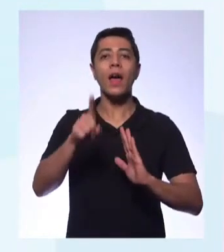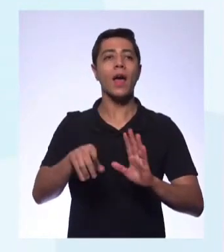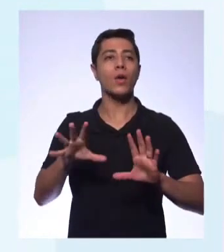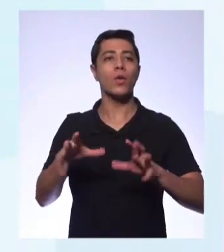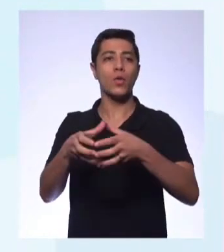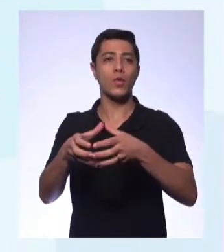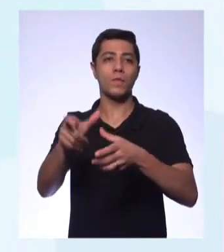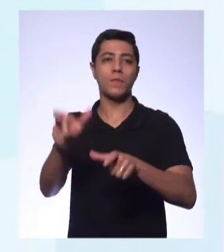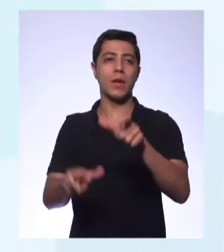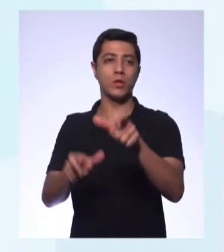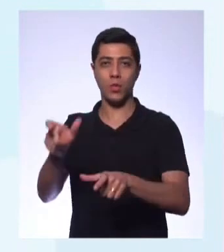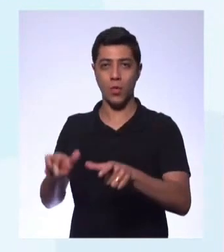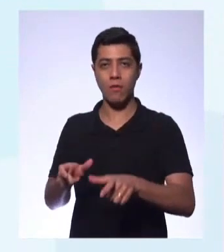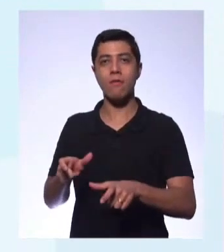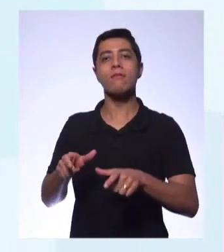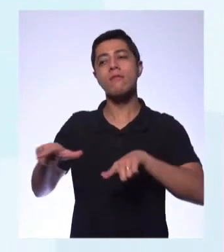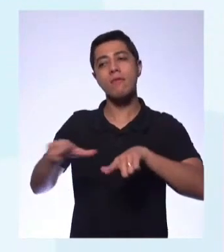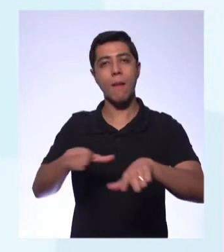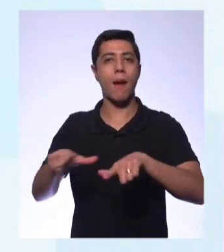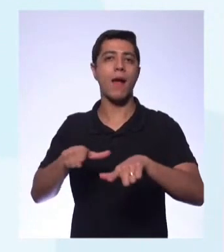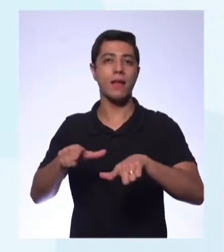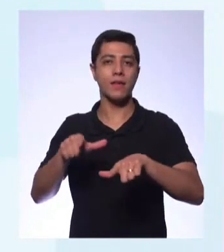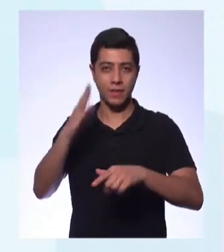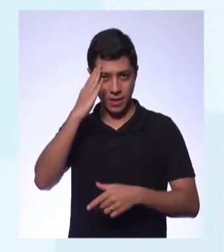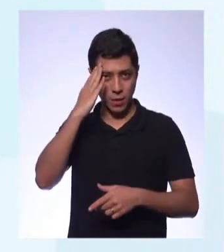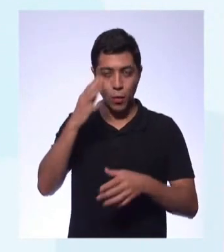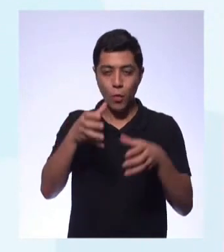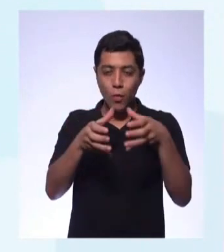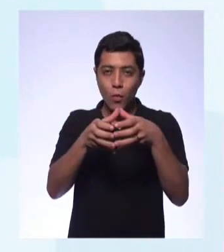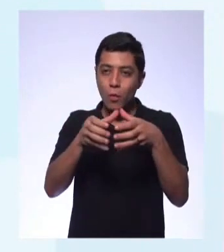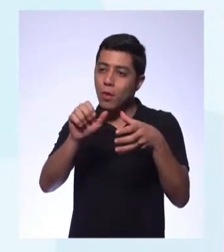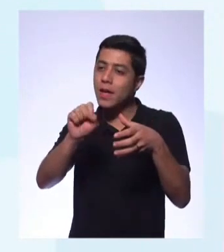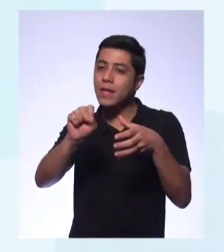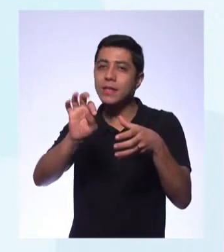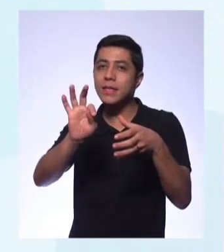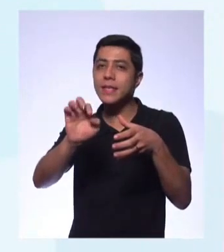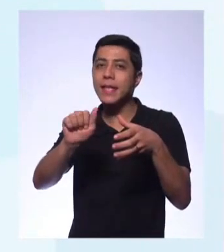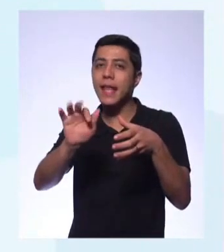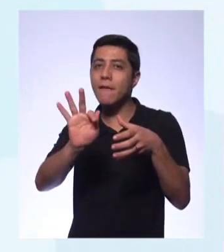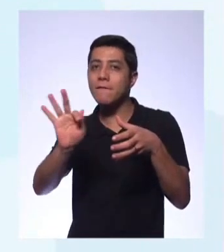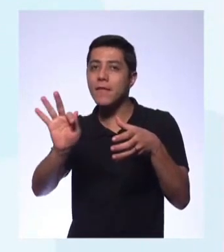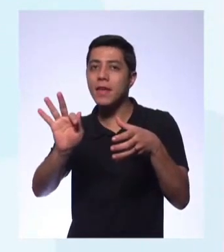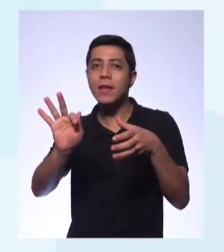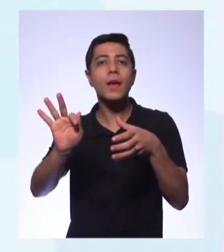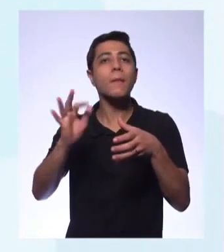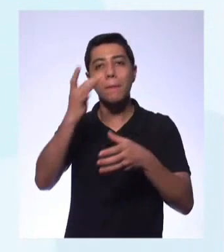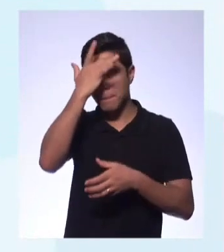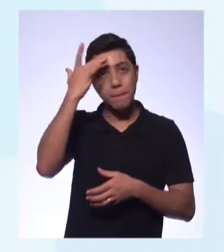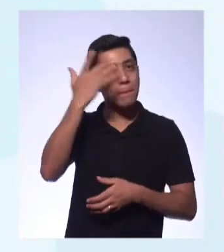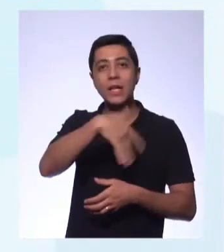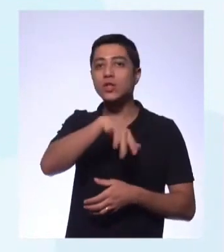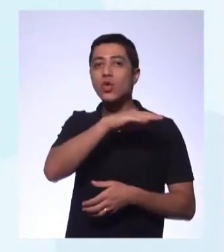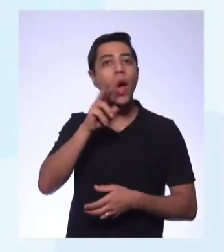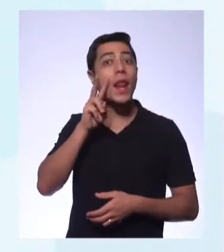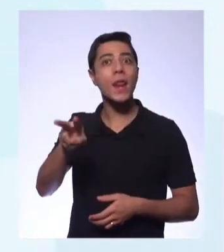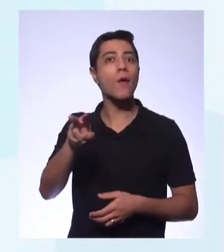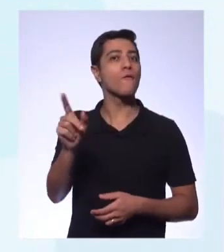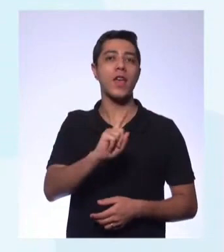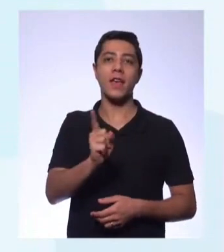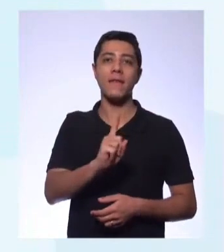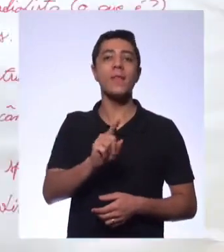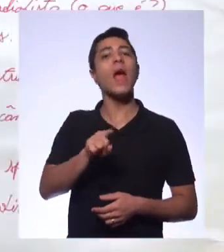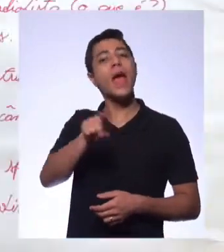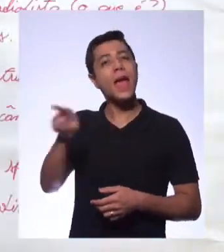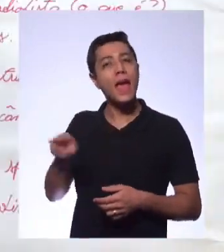ser todo o pessoal que vai ficar atrás dos bastidores. Então, esse pessoal vai cuidar de roteiro, vai cuidar de figurino, vai cuidar de